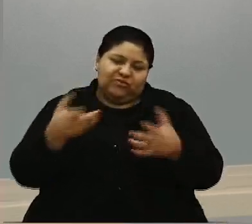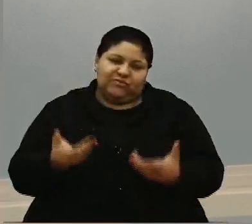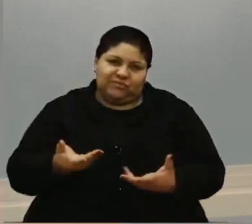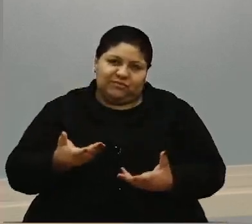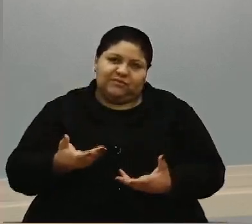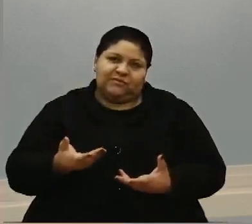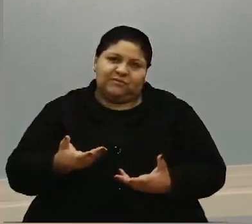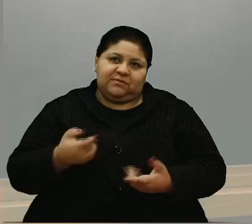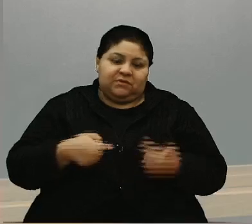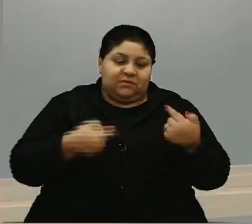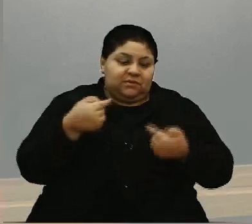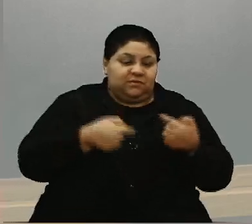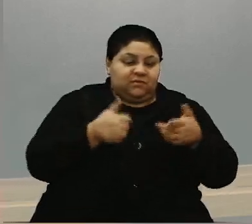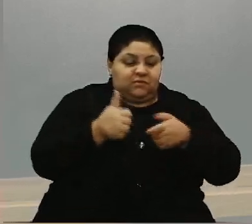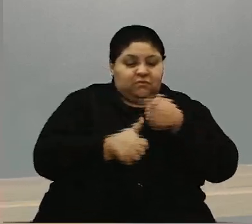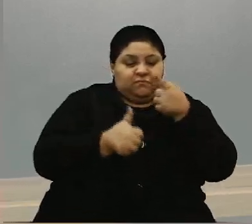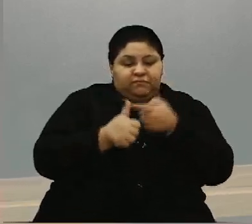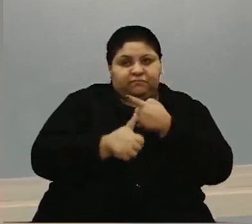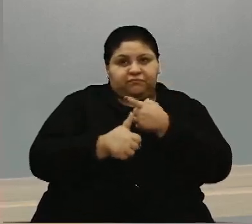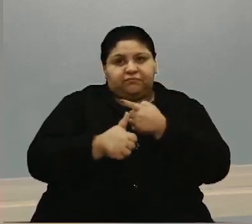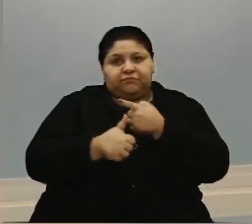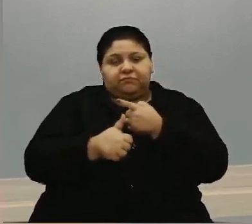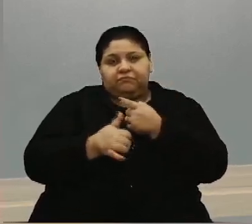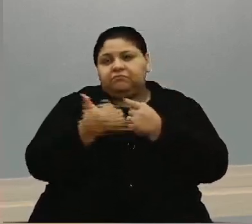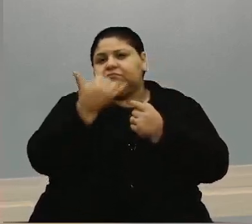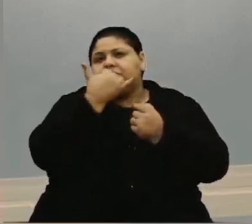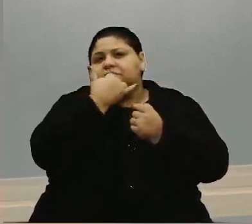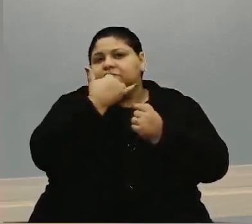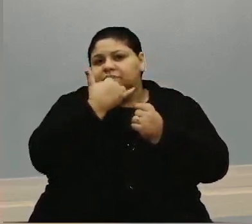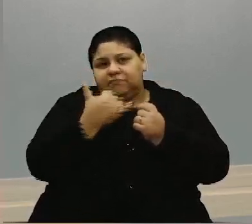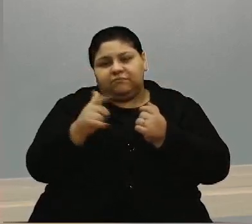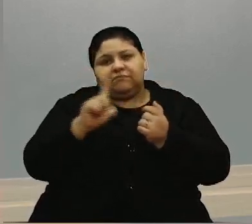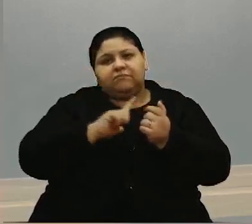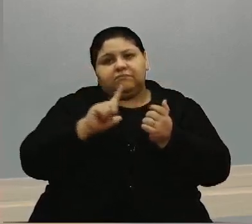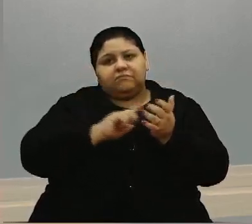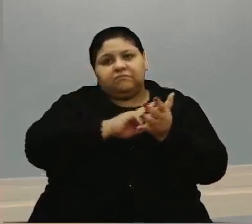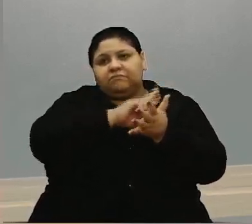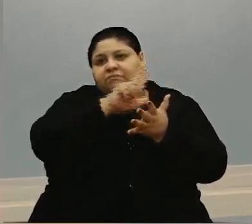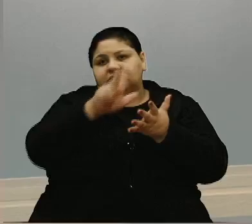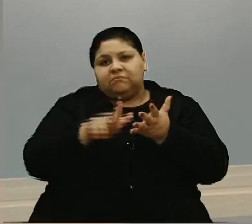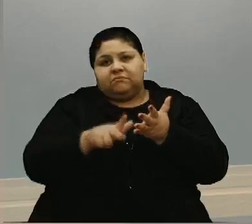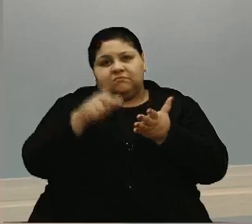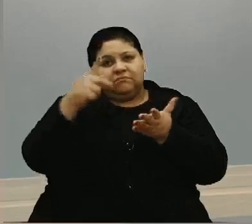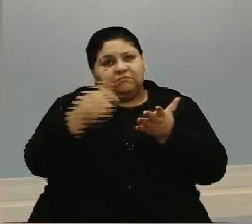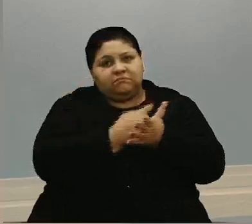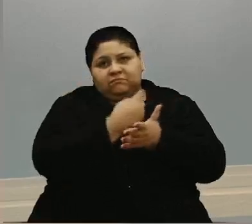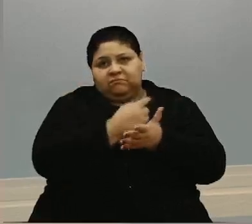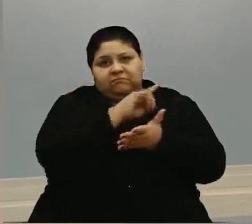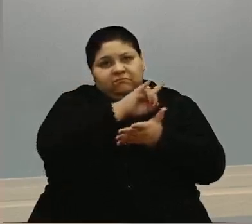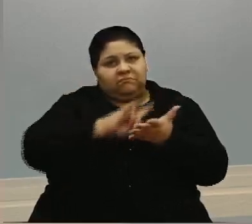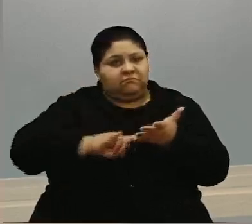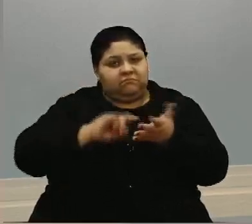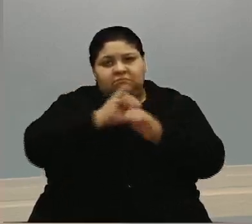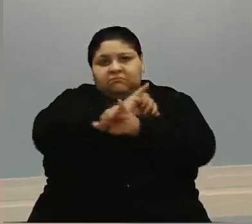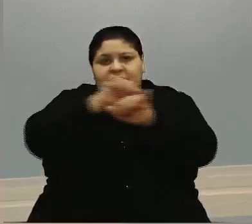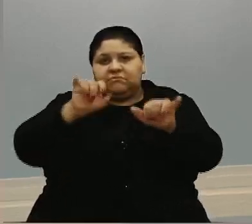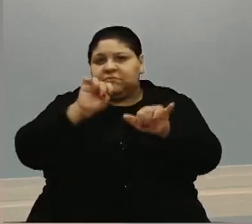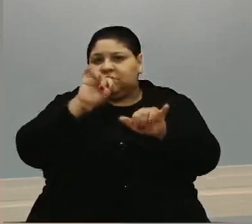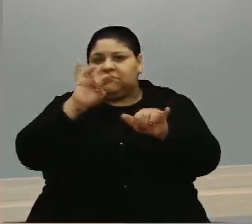fazer esse debate aqui primeiro, que, desculpa, tem várias inconsistências nessa moção. E eu não vou falar só